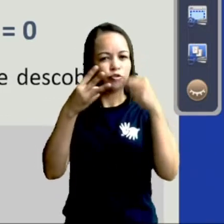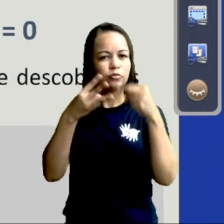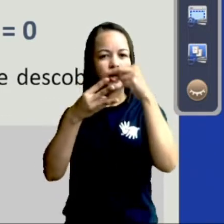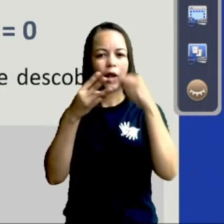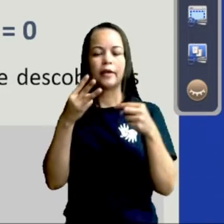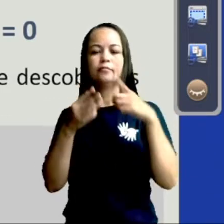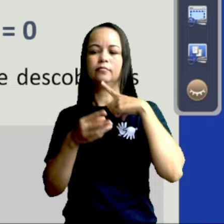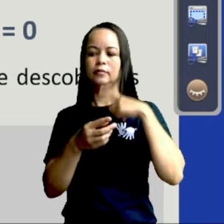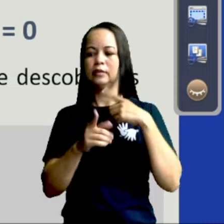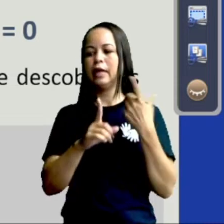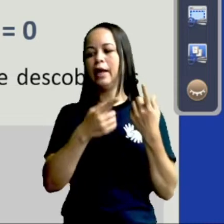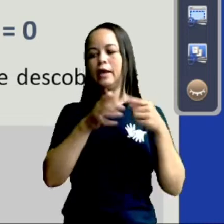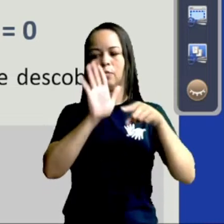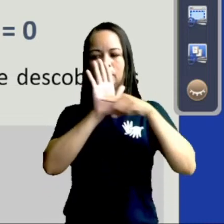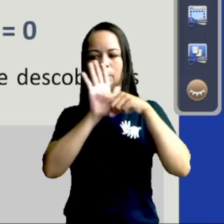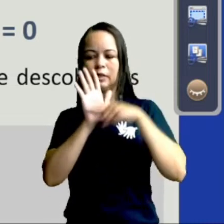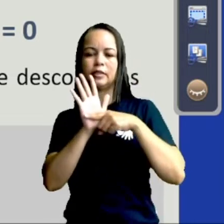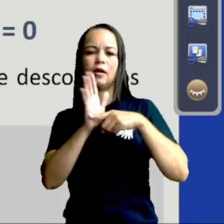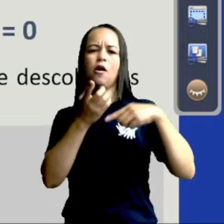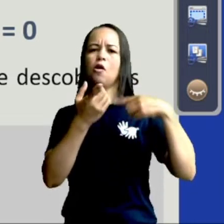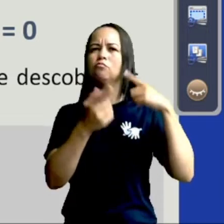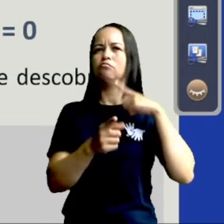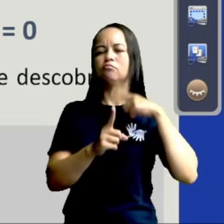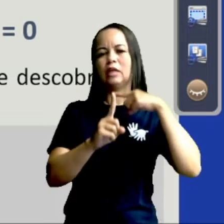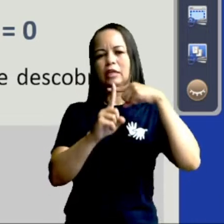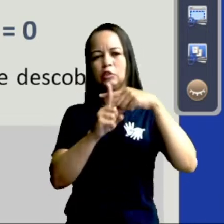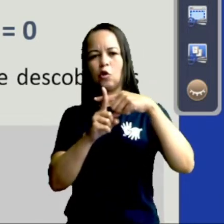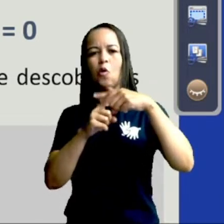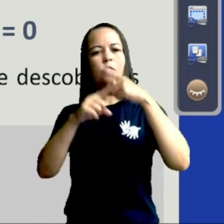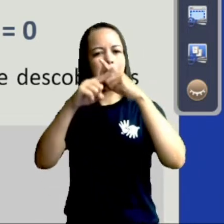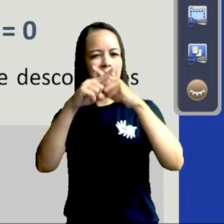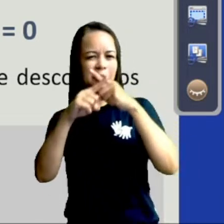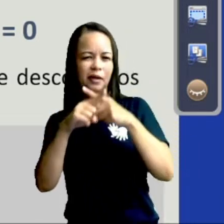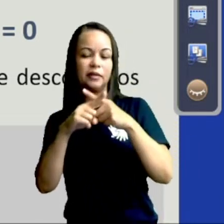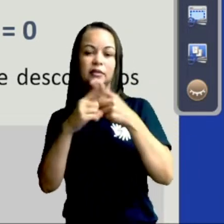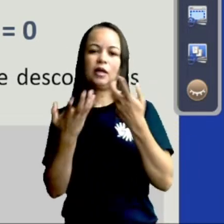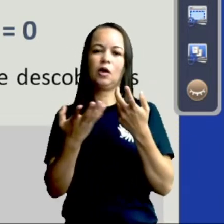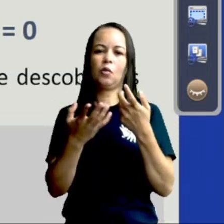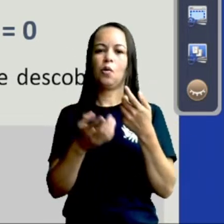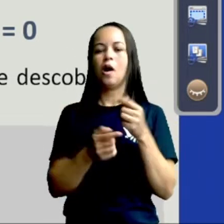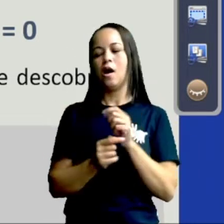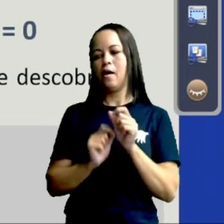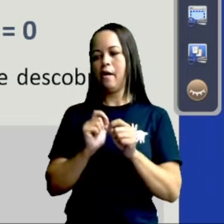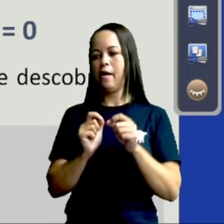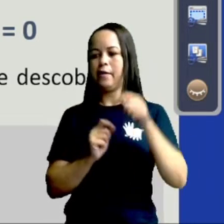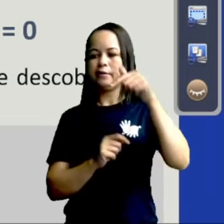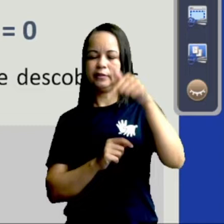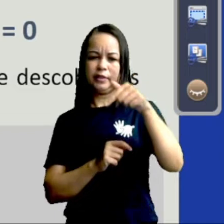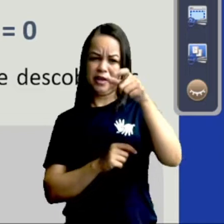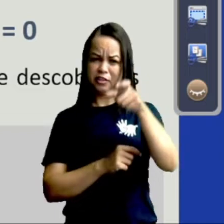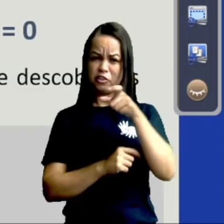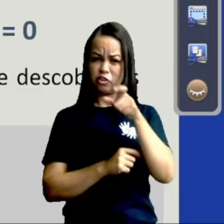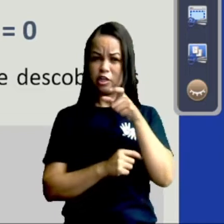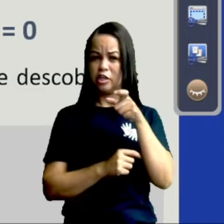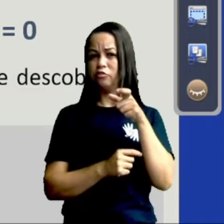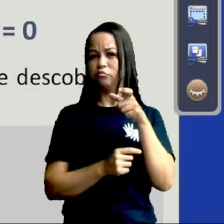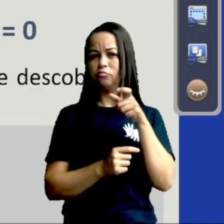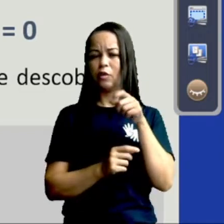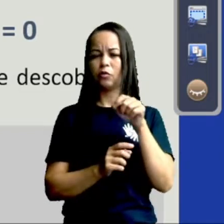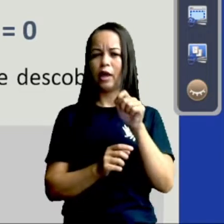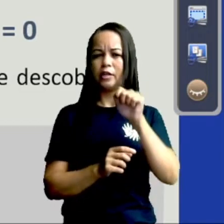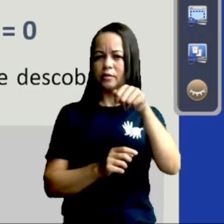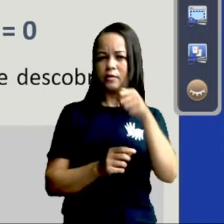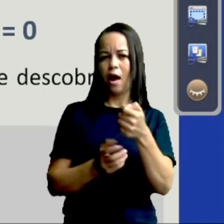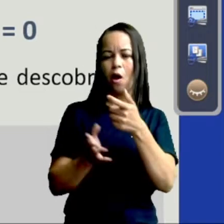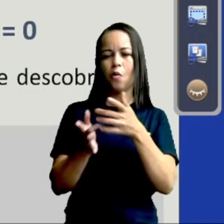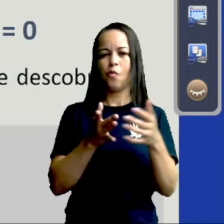uma subtração, aqui tem soma, multiplicação, 7x, não tem sinal escrito,